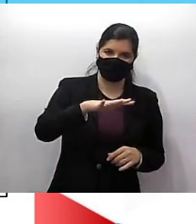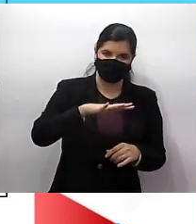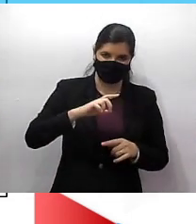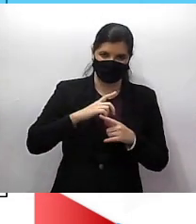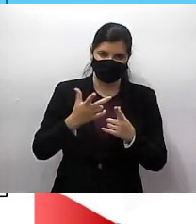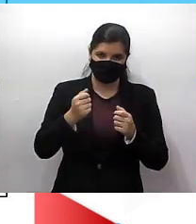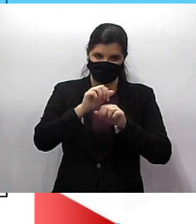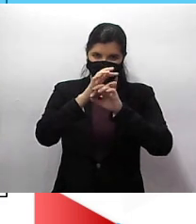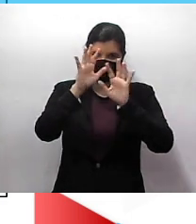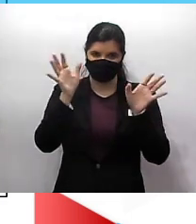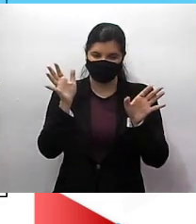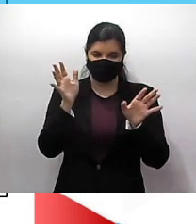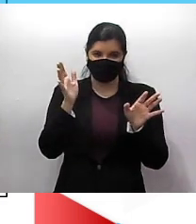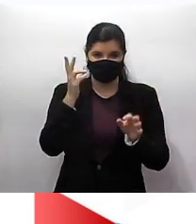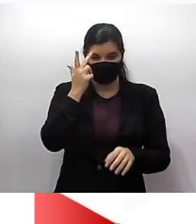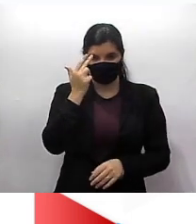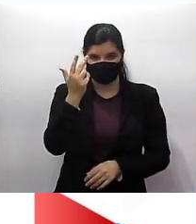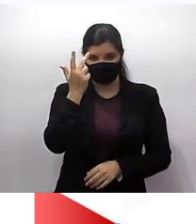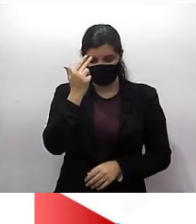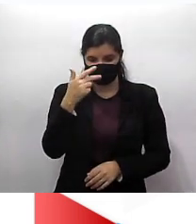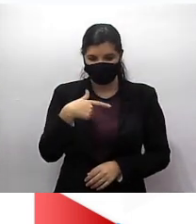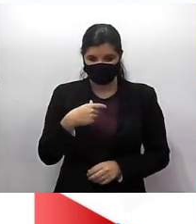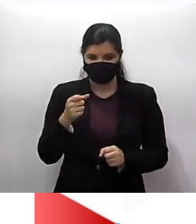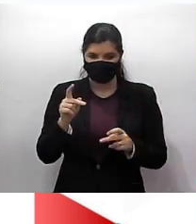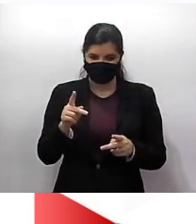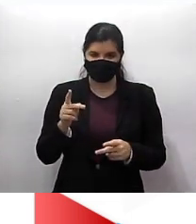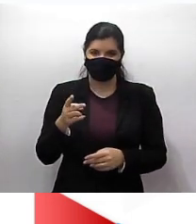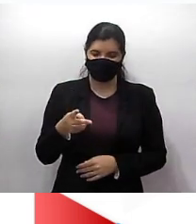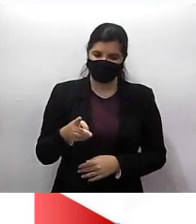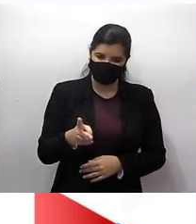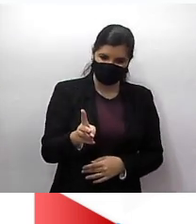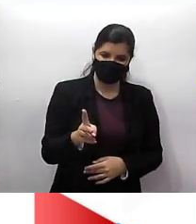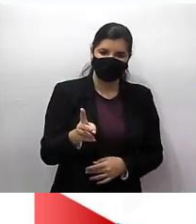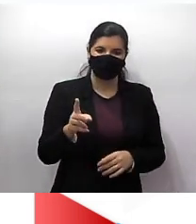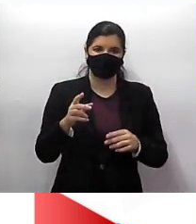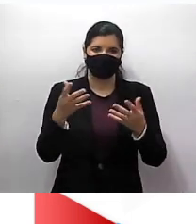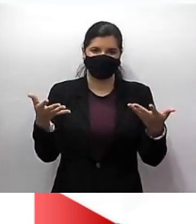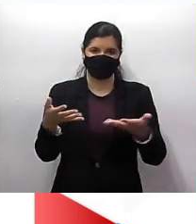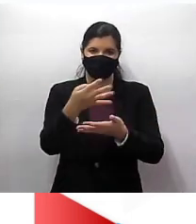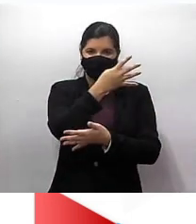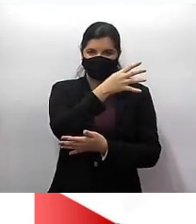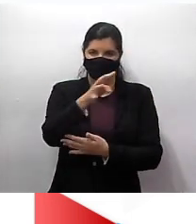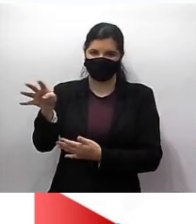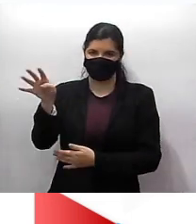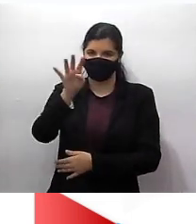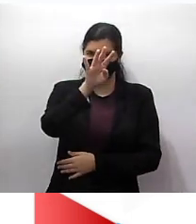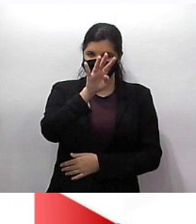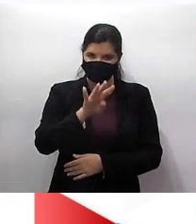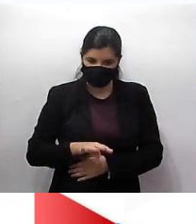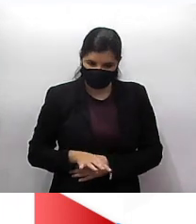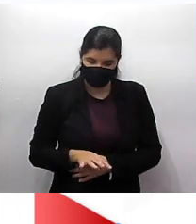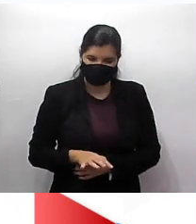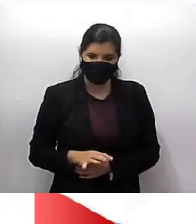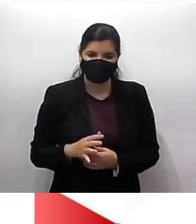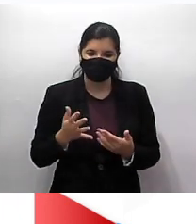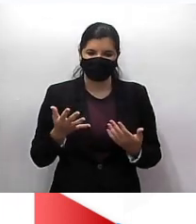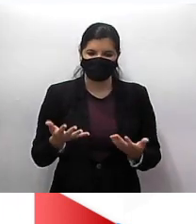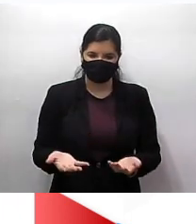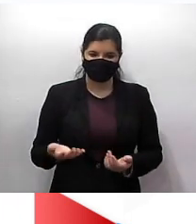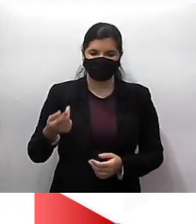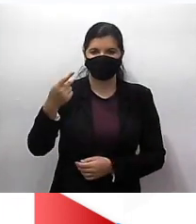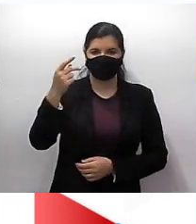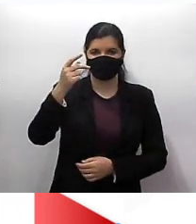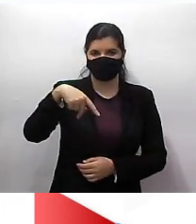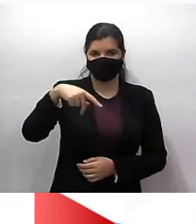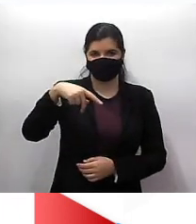claro? Tá tranquilo para vocês? Então segue comigo que eu vou trazer a malha quadriculada agora. Aí, ó, como vocês estão vendo,